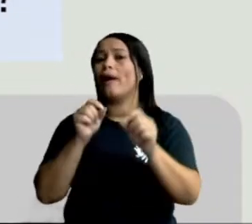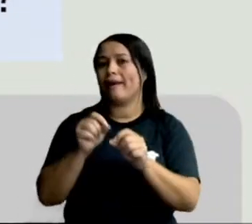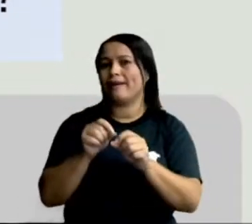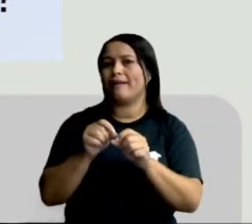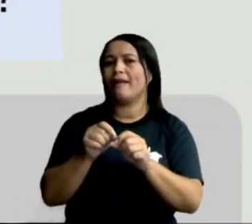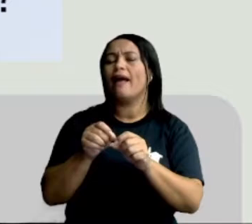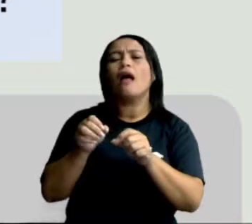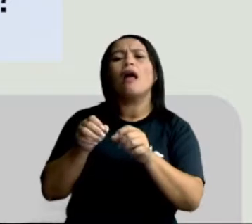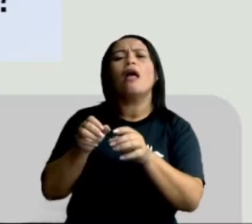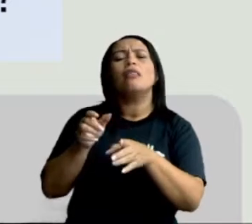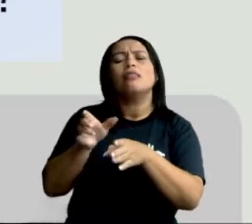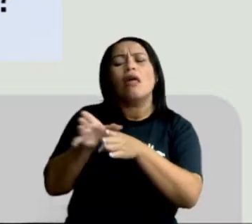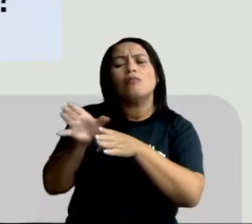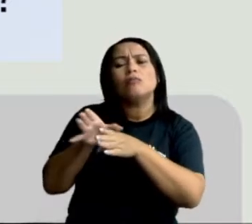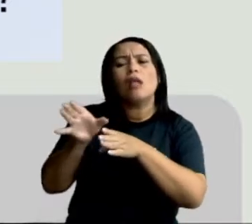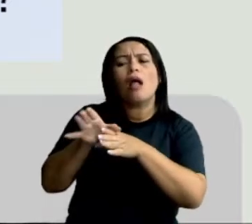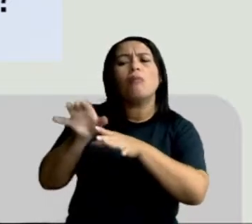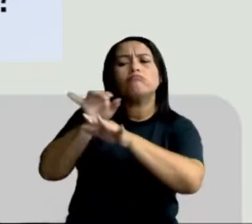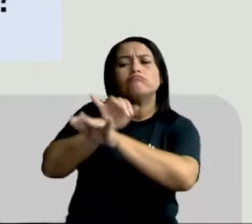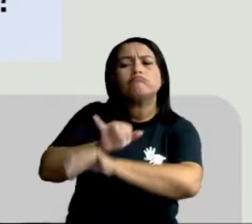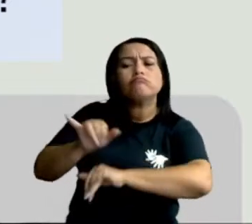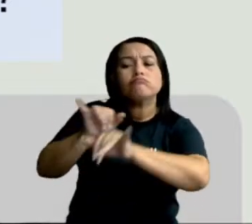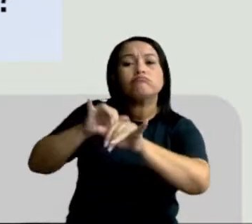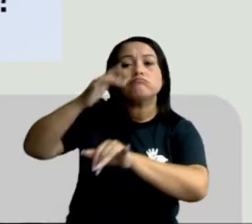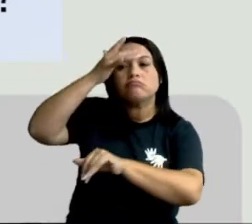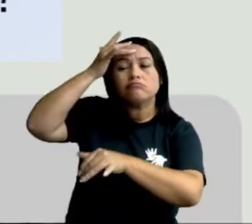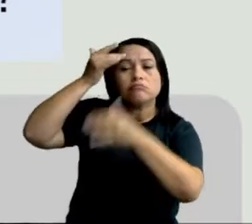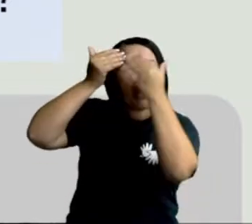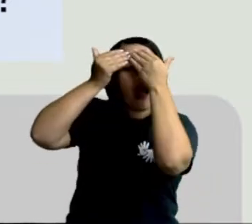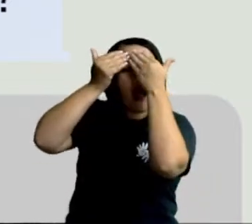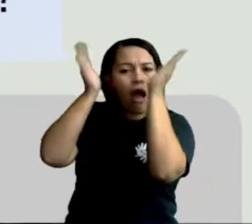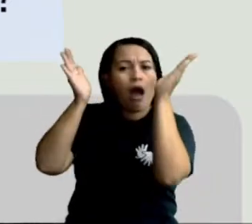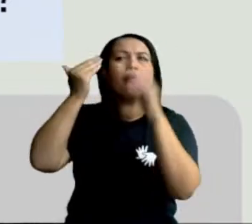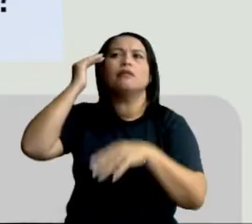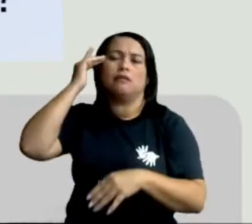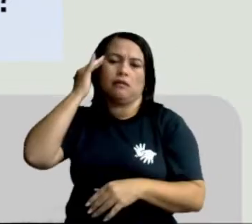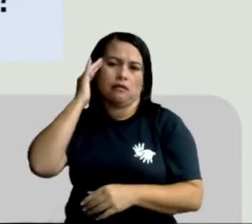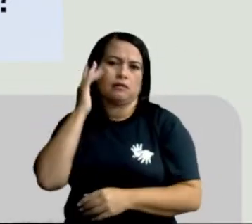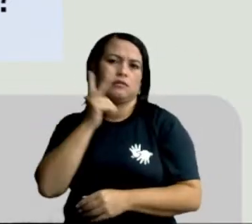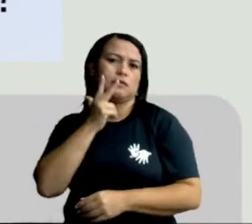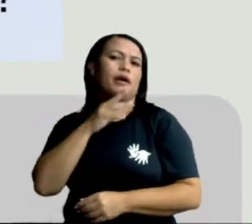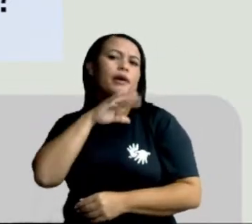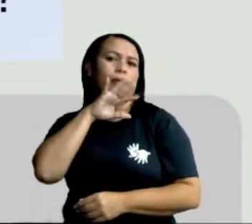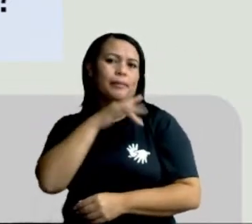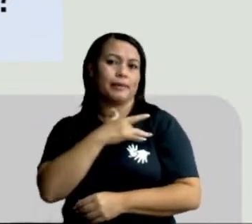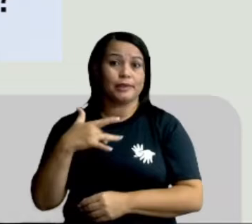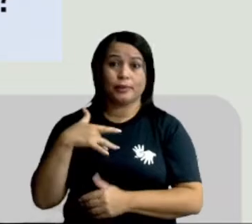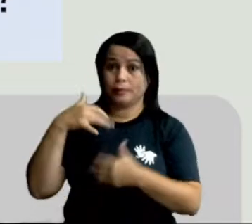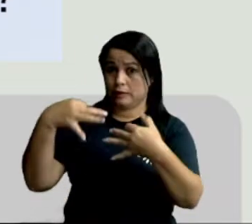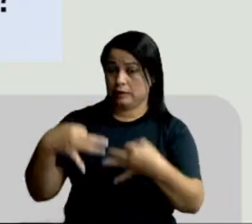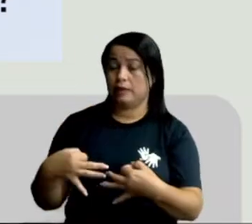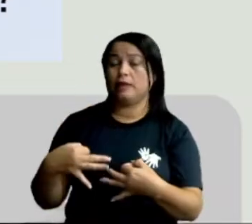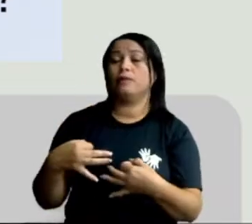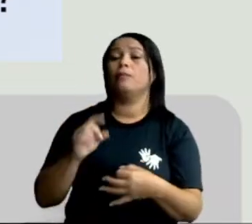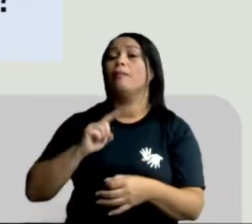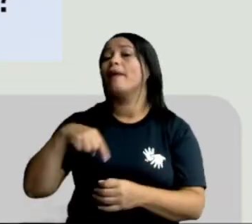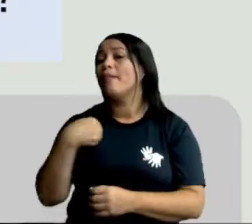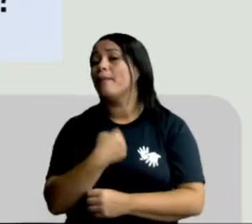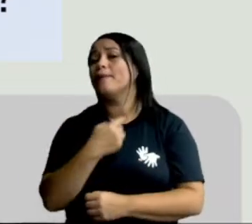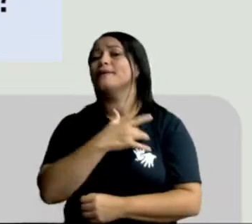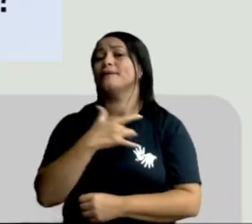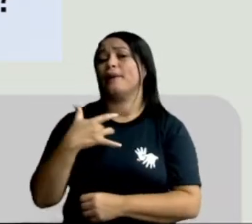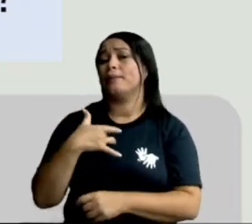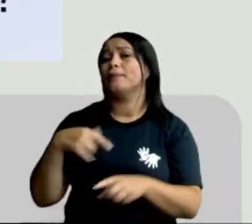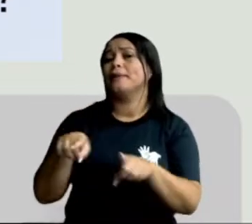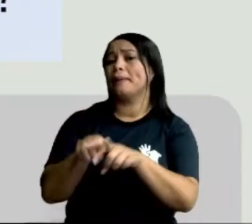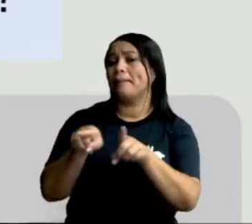conscientização, para conscientizar as pessoas do quão prejudicial é o cigarro, tá certo? Para a nossa saúde,